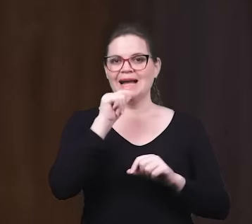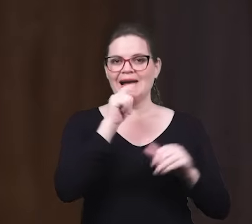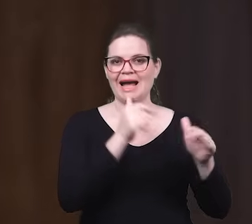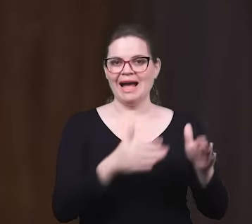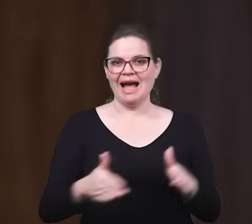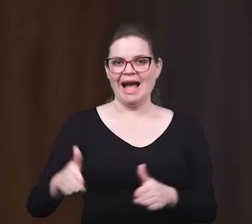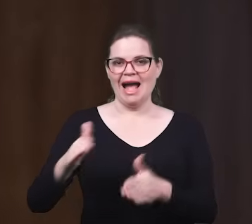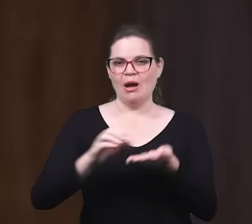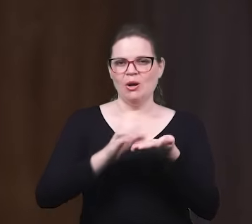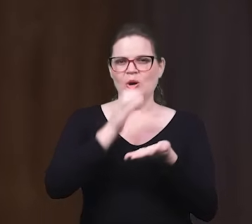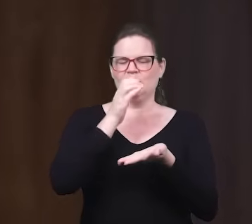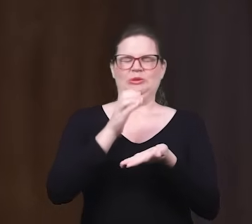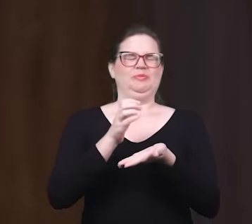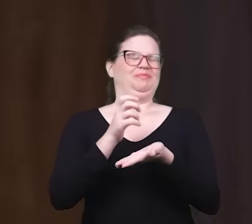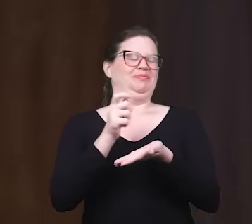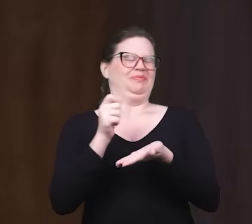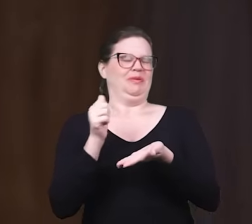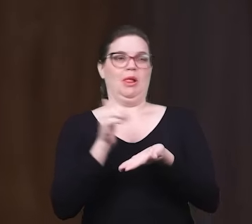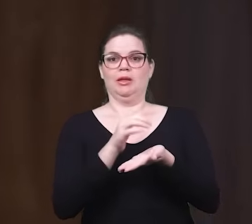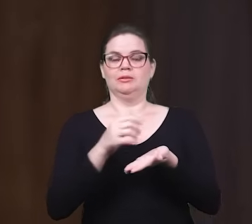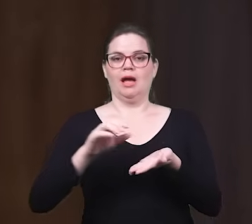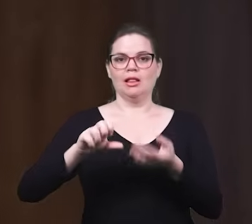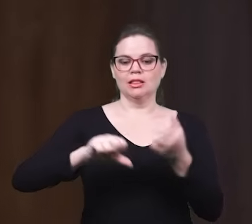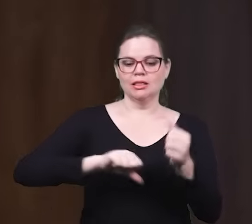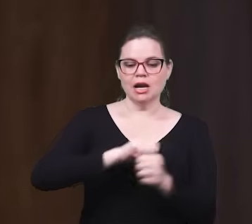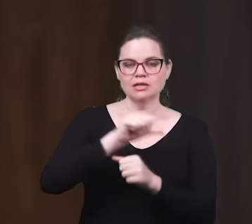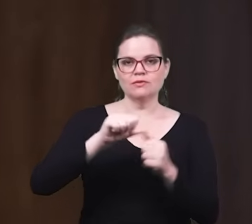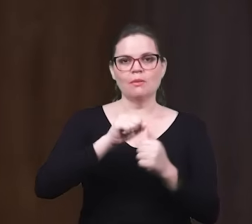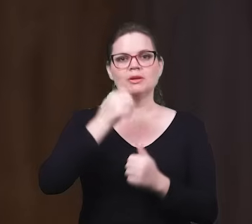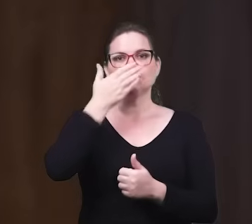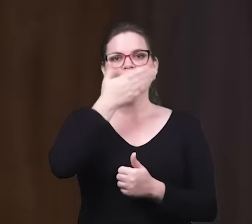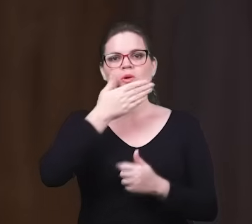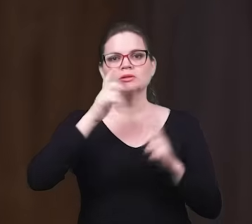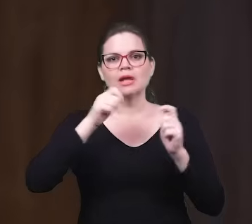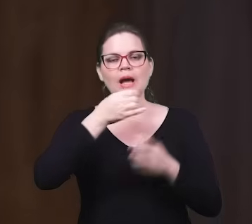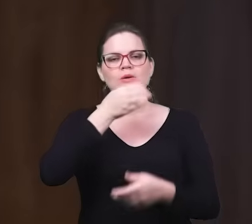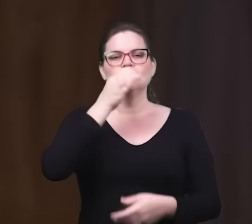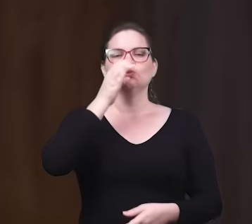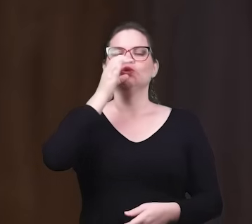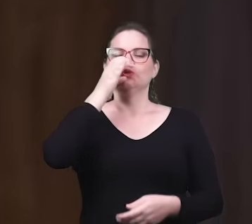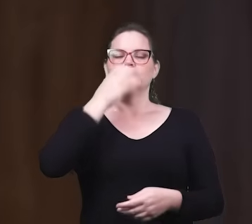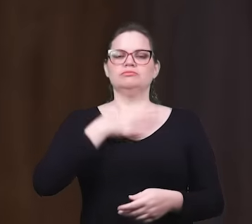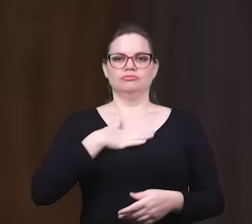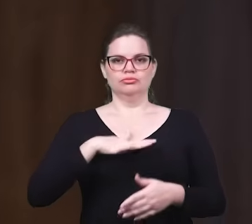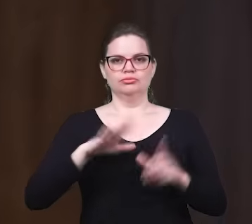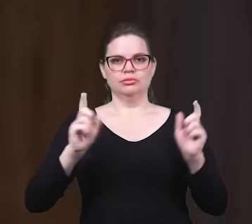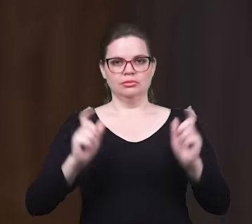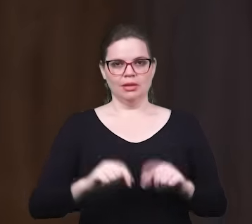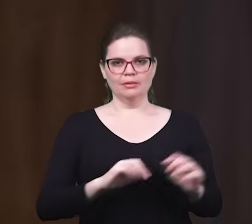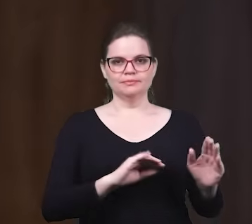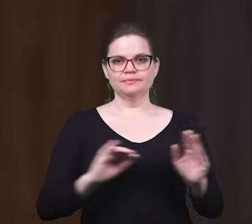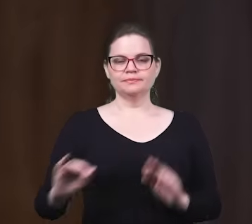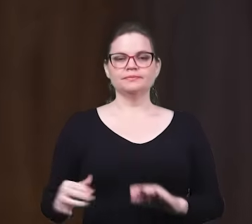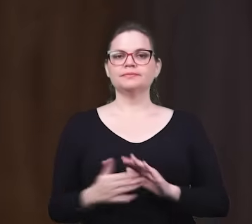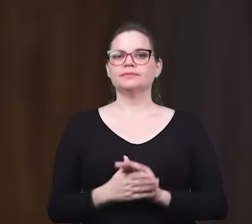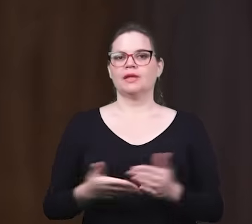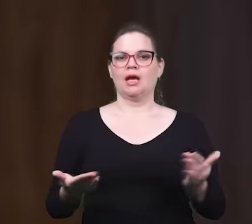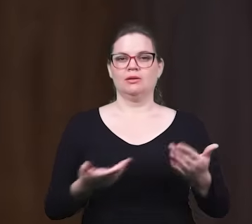das águas amargas em doces. E conosco aqui, para participar deste